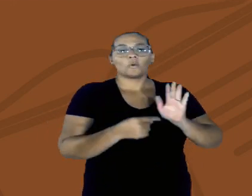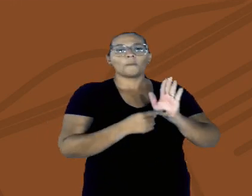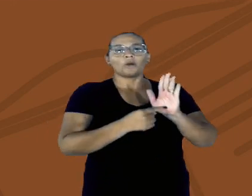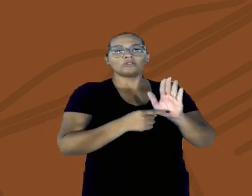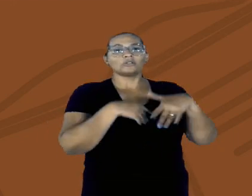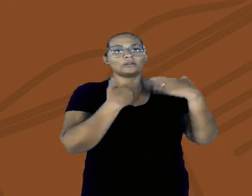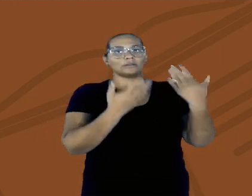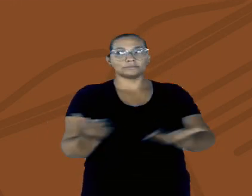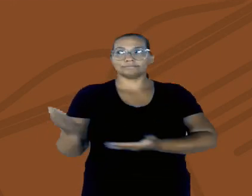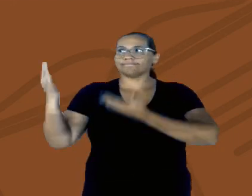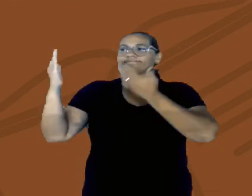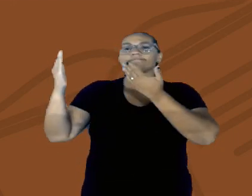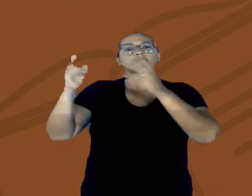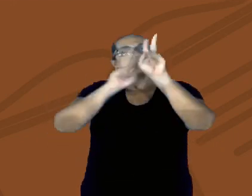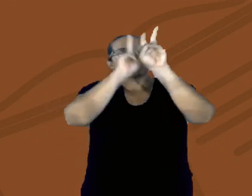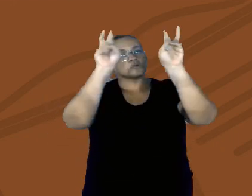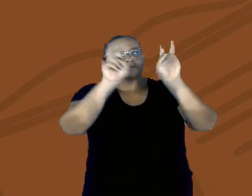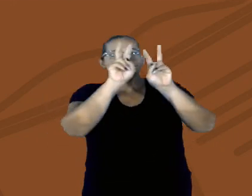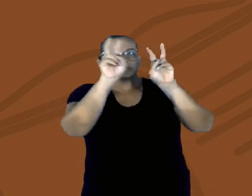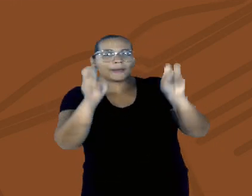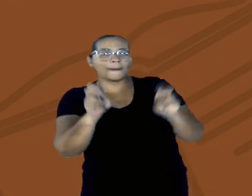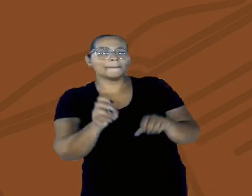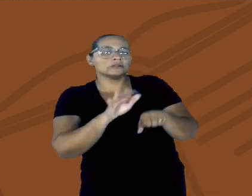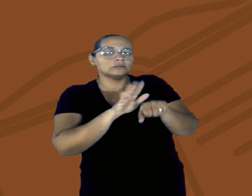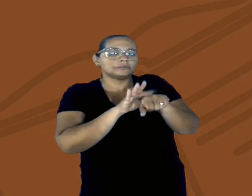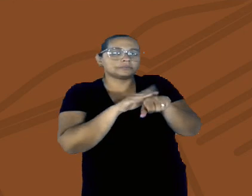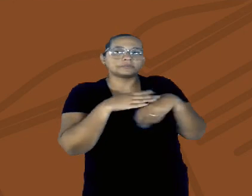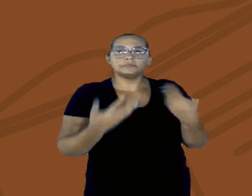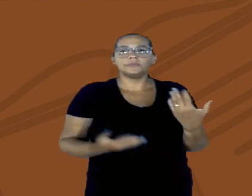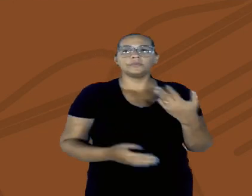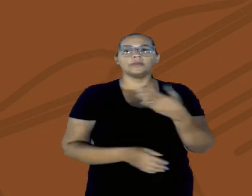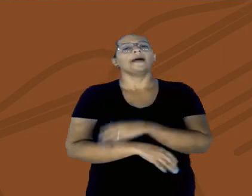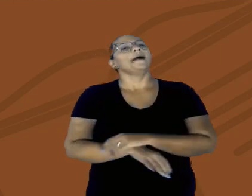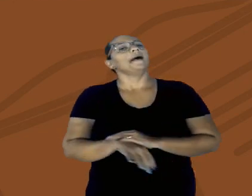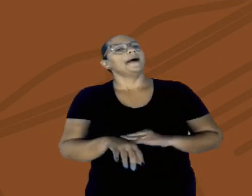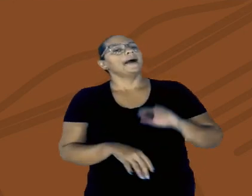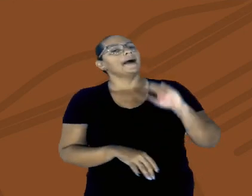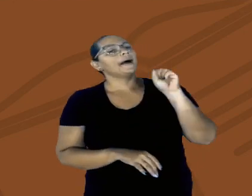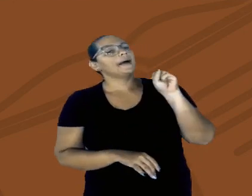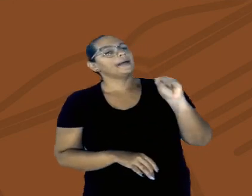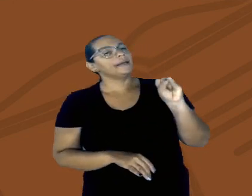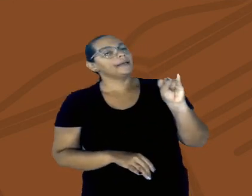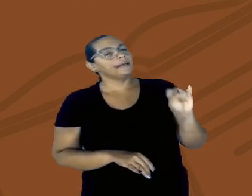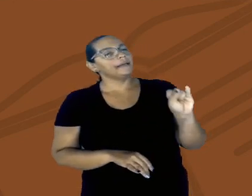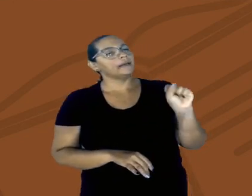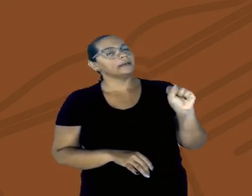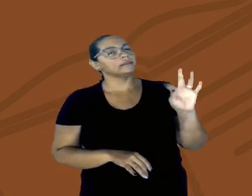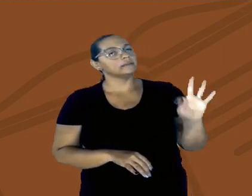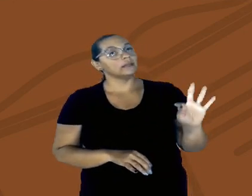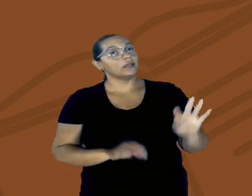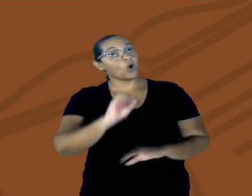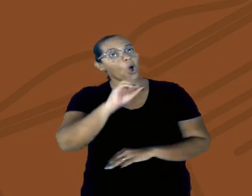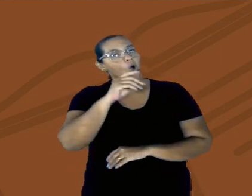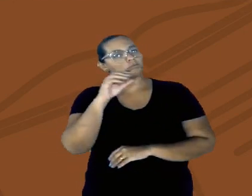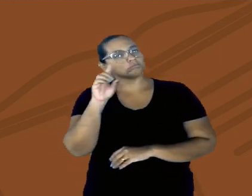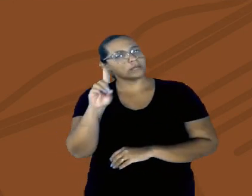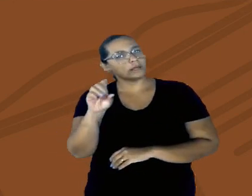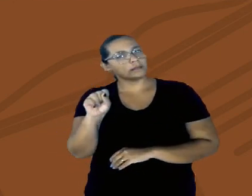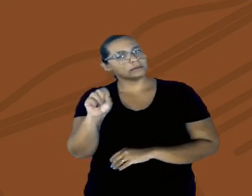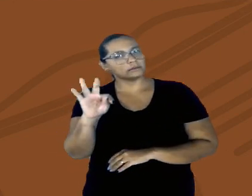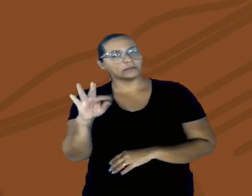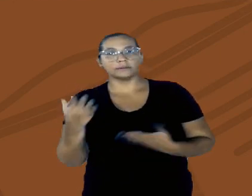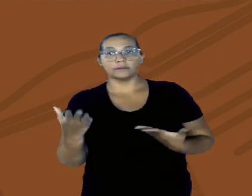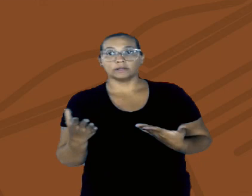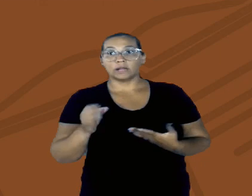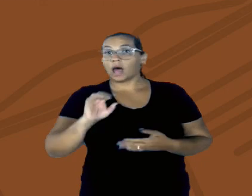aqui informações sobre algumas DSTs ou ISTs. Por fim, estarei